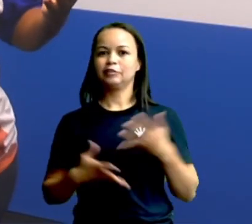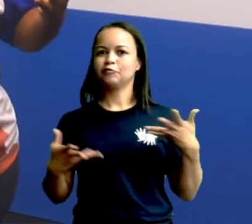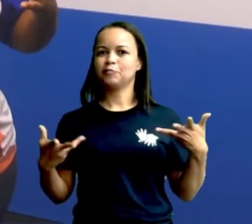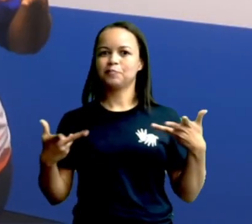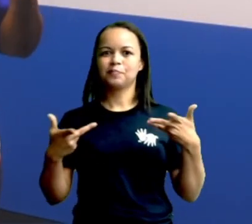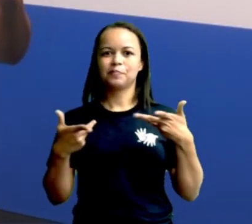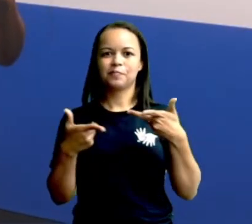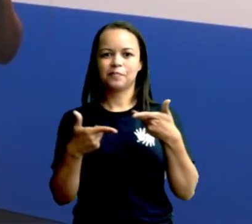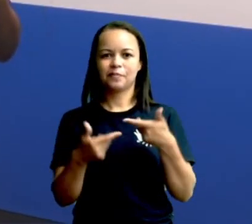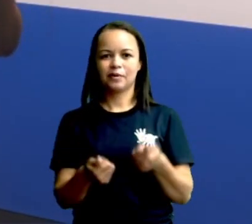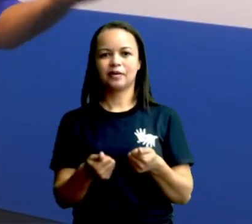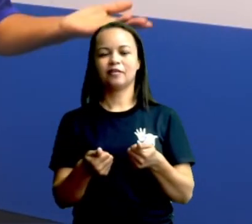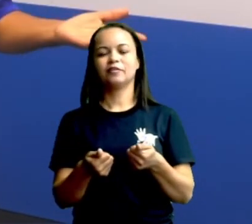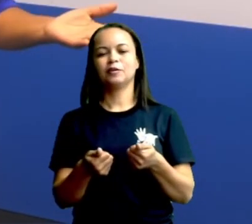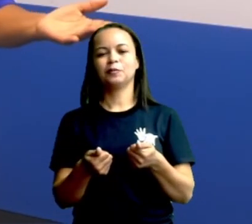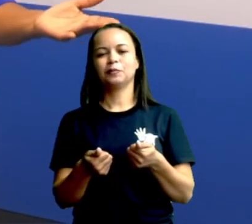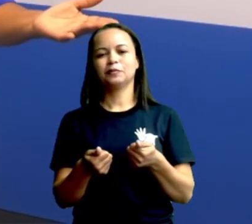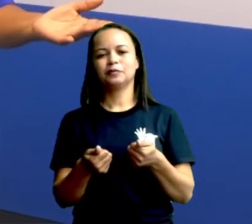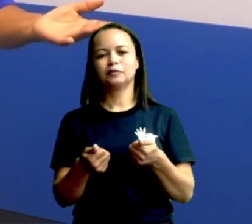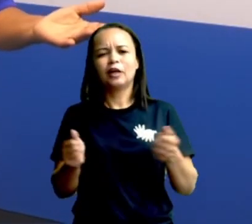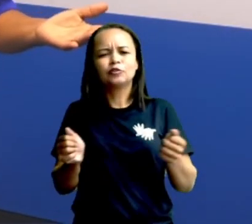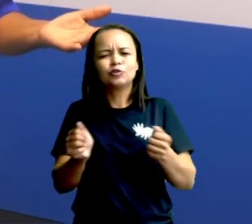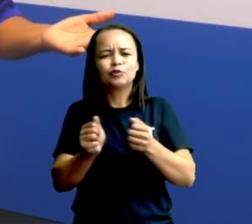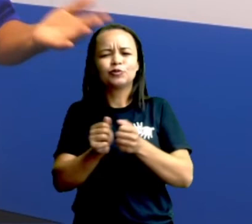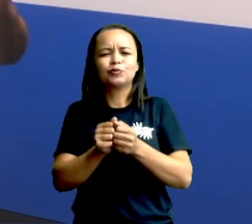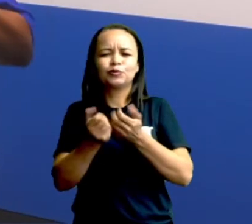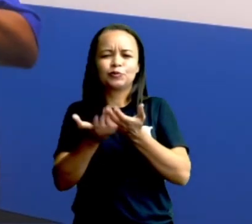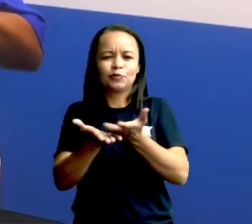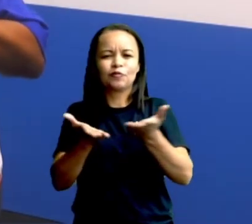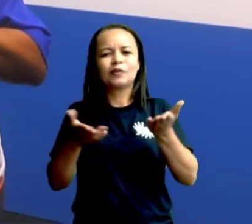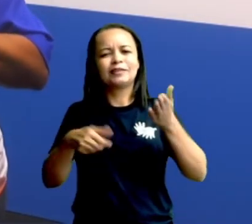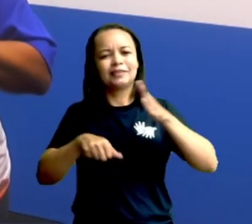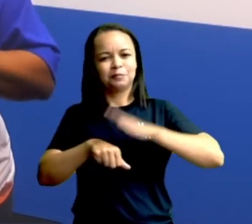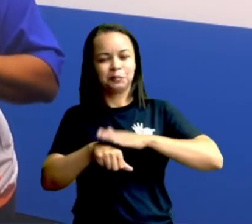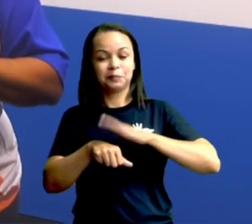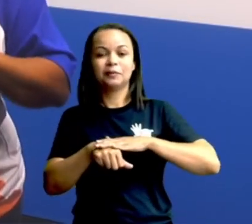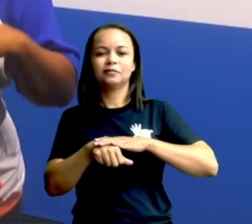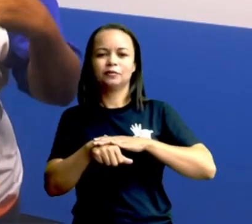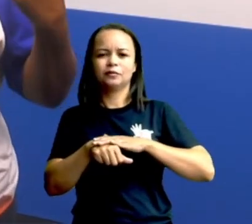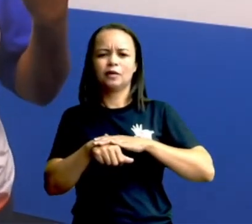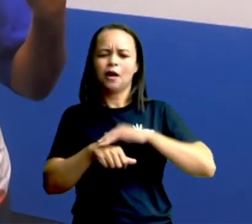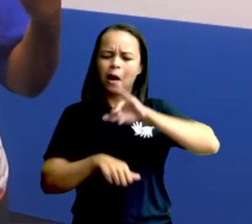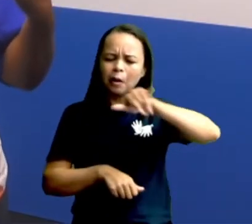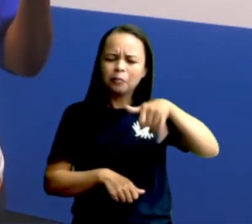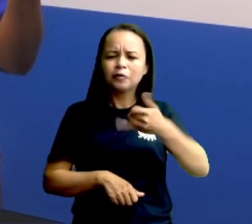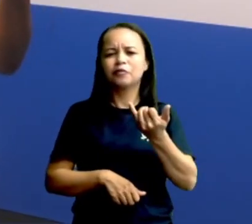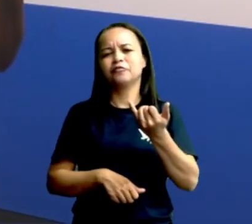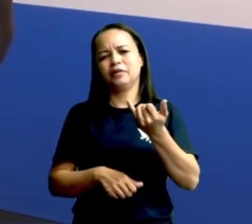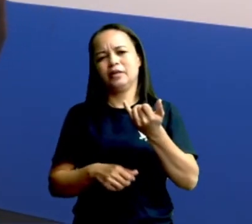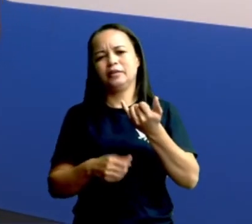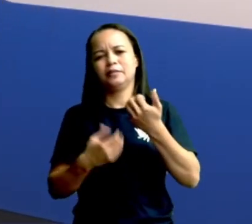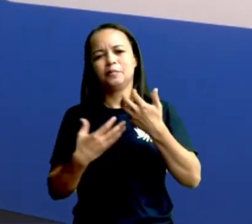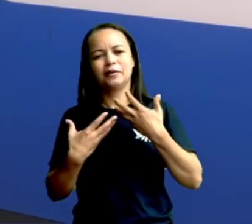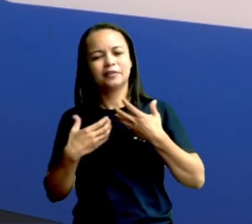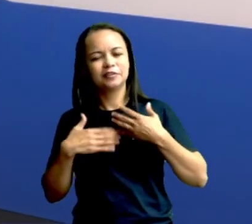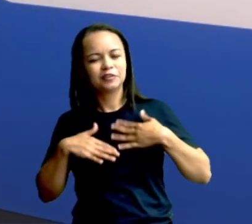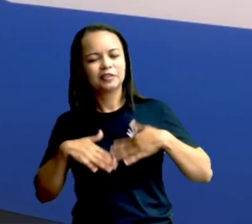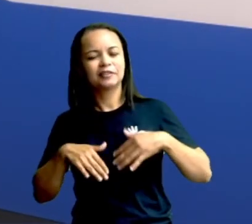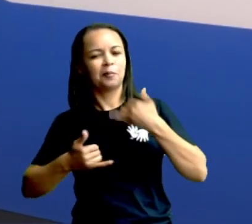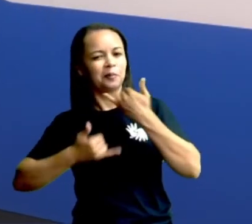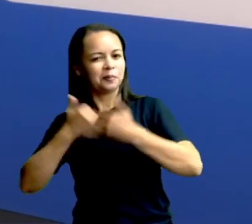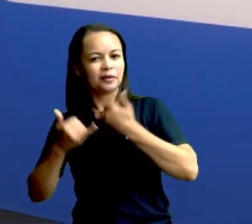maravilhoso passar esse tempo com vocês, né? Aproveitem para descansar, para brincar.